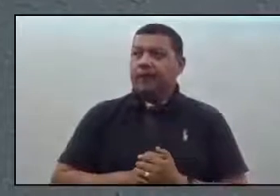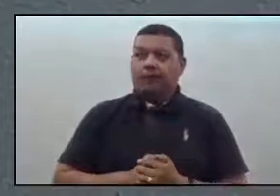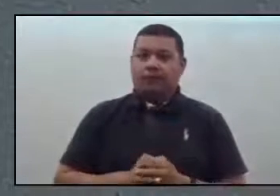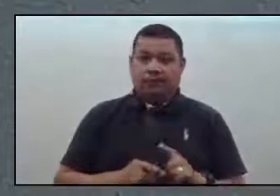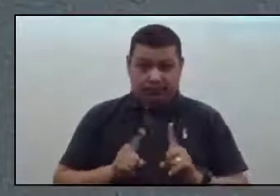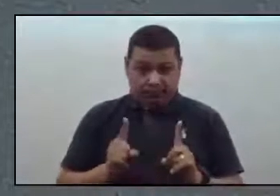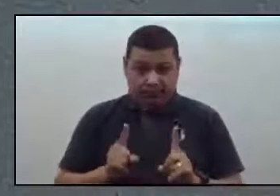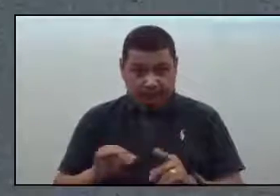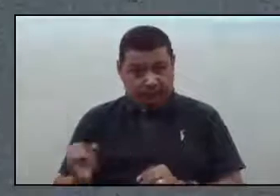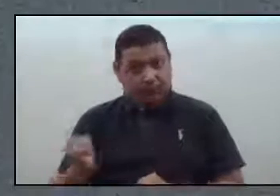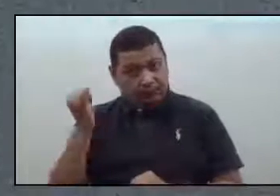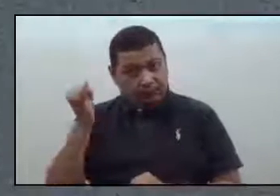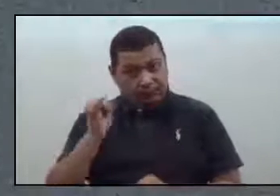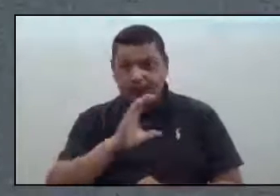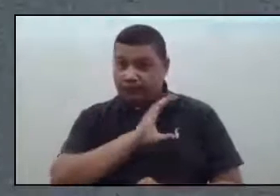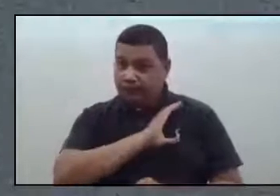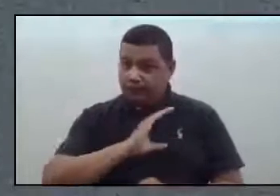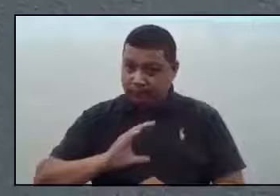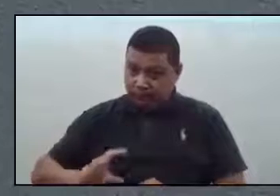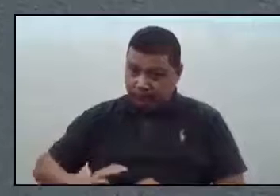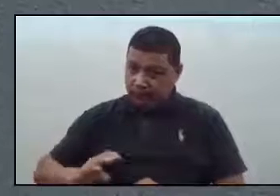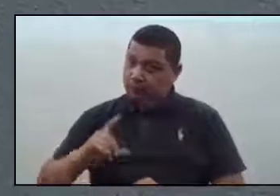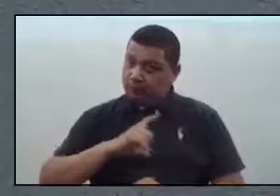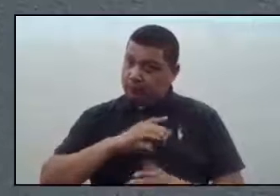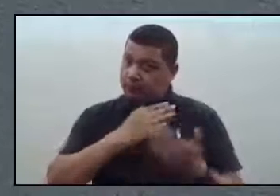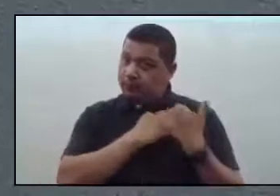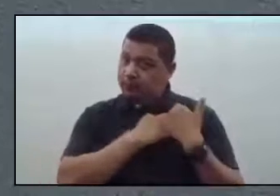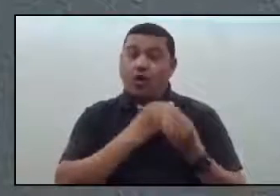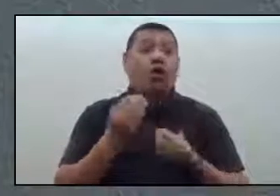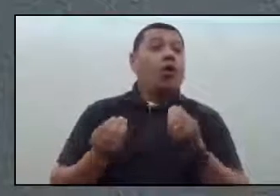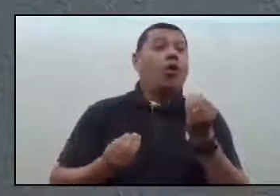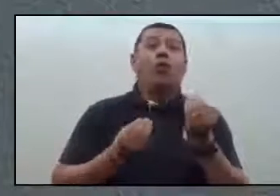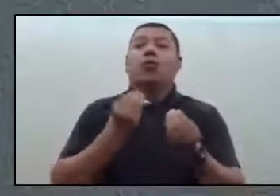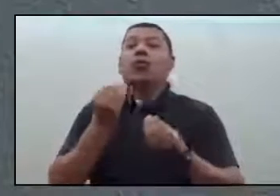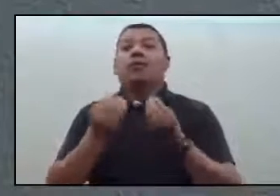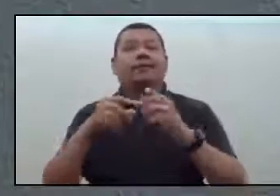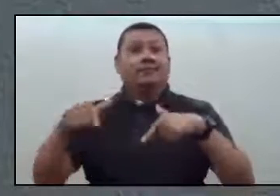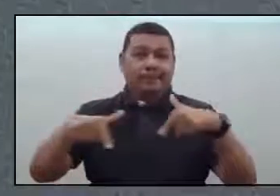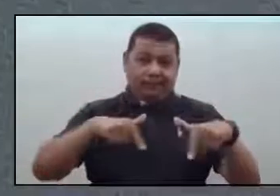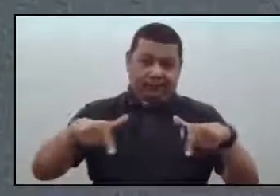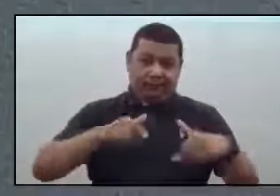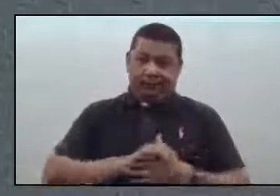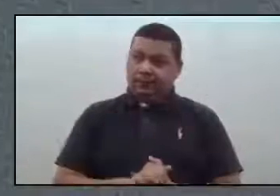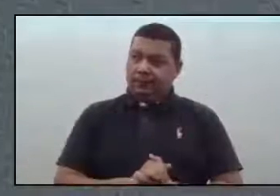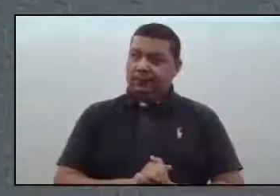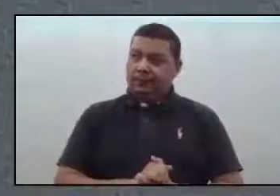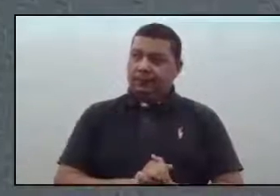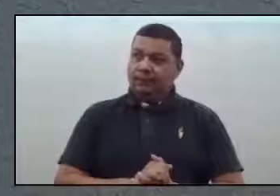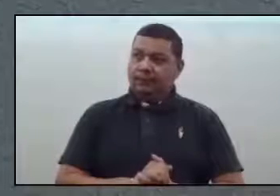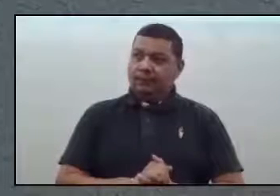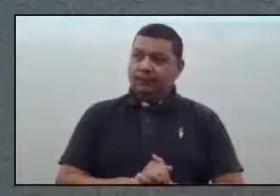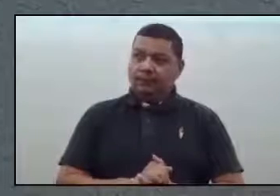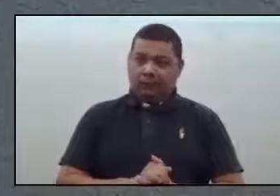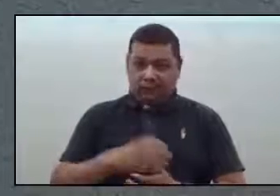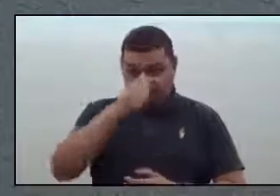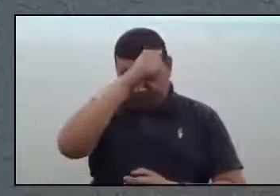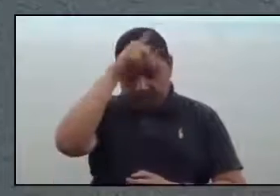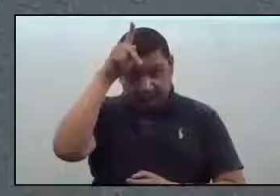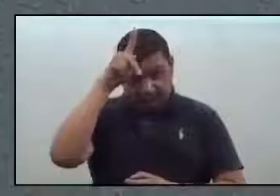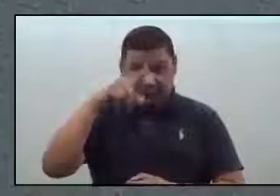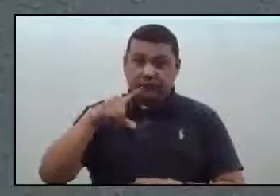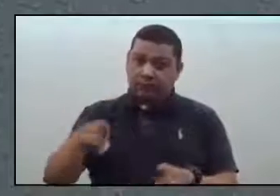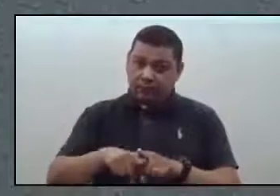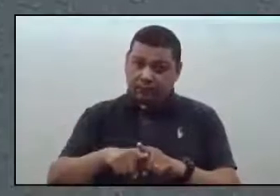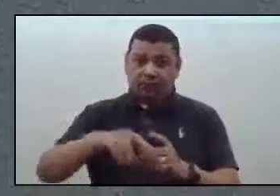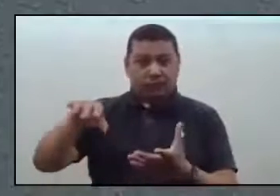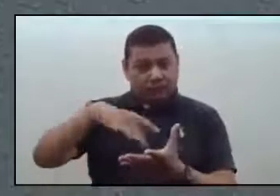Câmara faça seu papel institucional de ver como é que está o trabalho ali da Prefeitura, da Secretaria